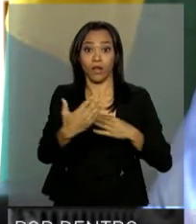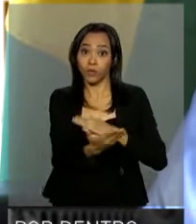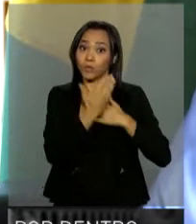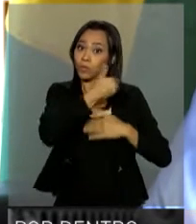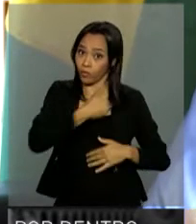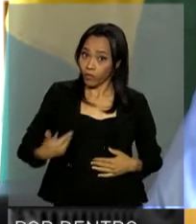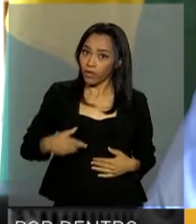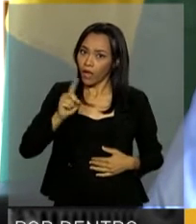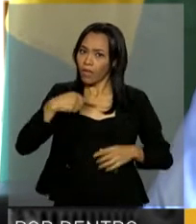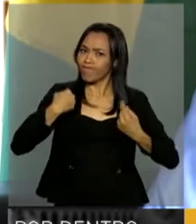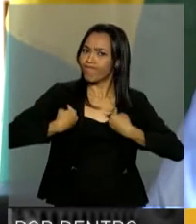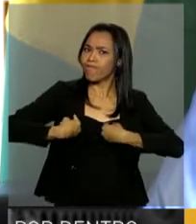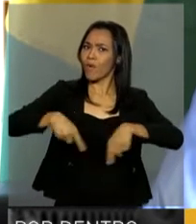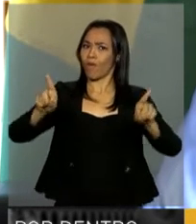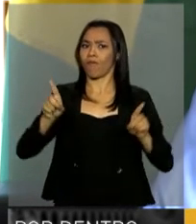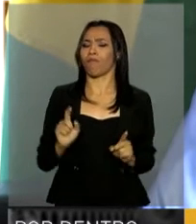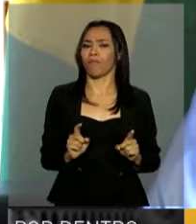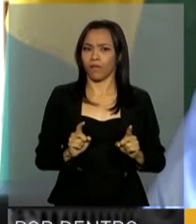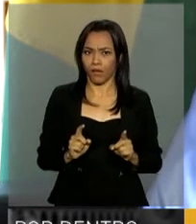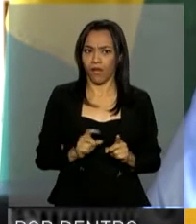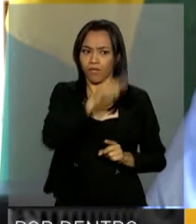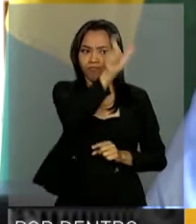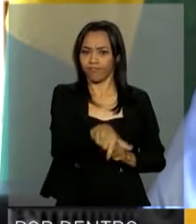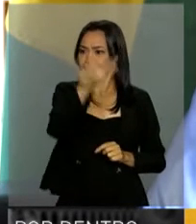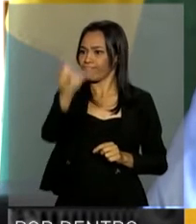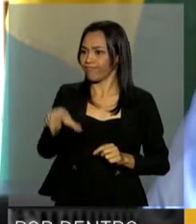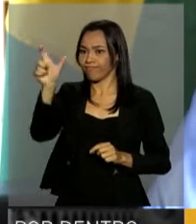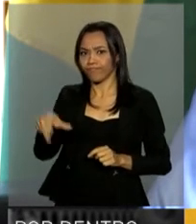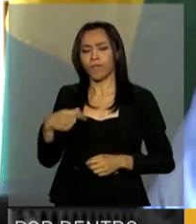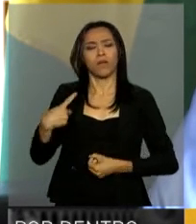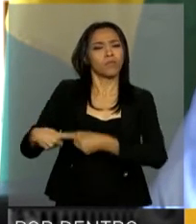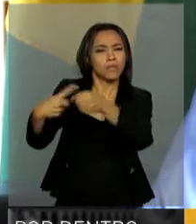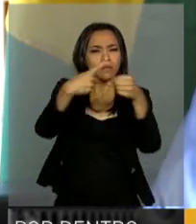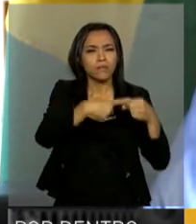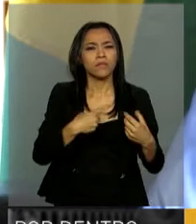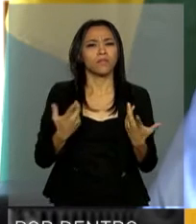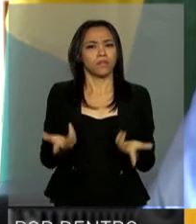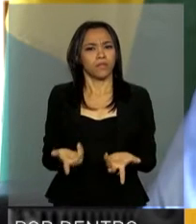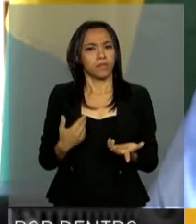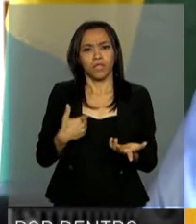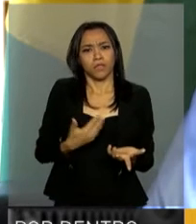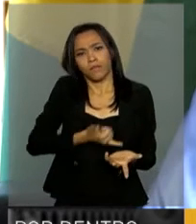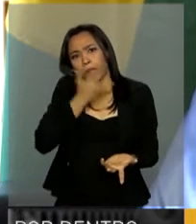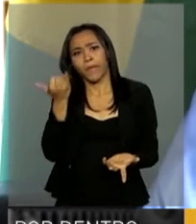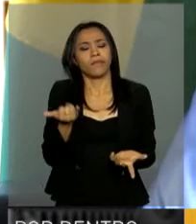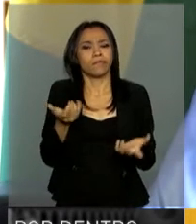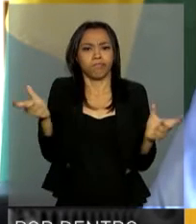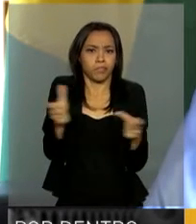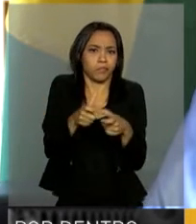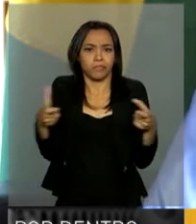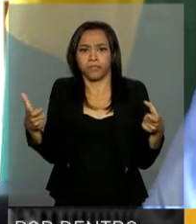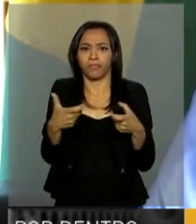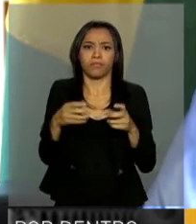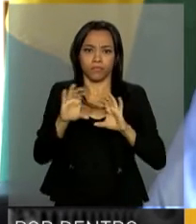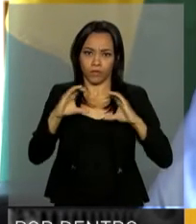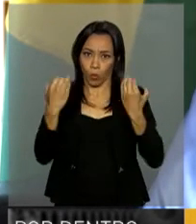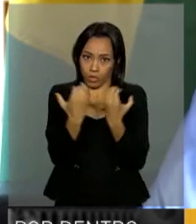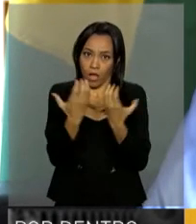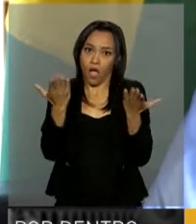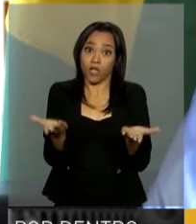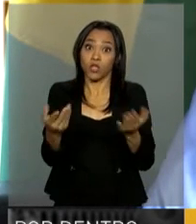provocar o cidadão brasileiro, no município, seja qual for o tamanho da comunidade, a buscar aqui,